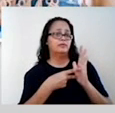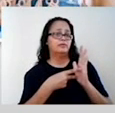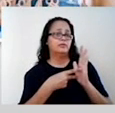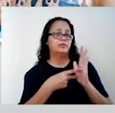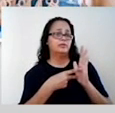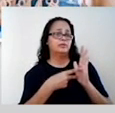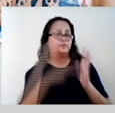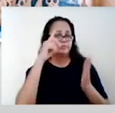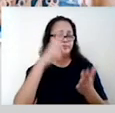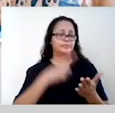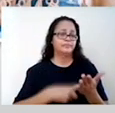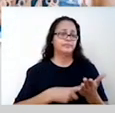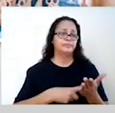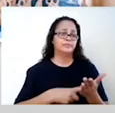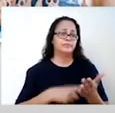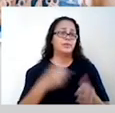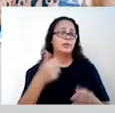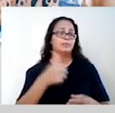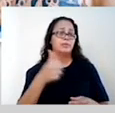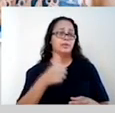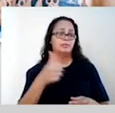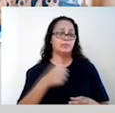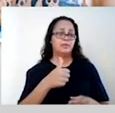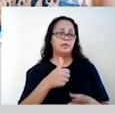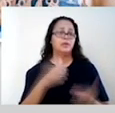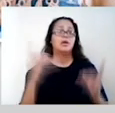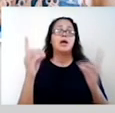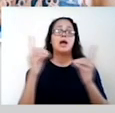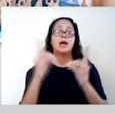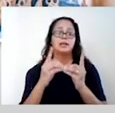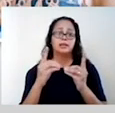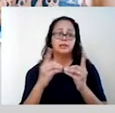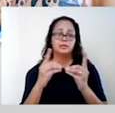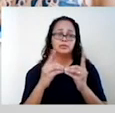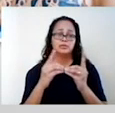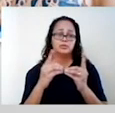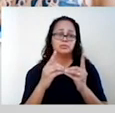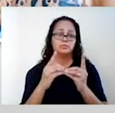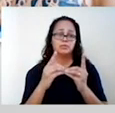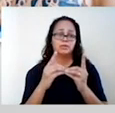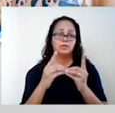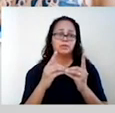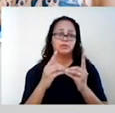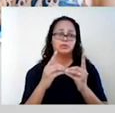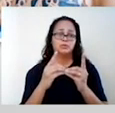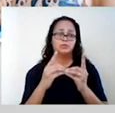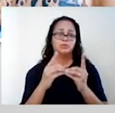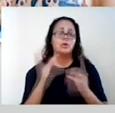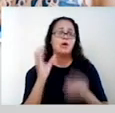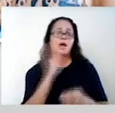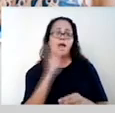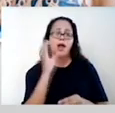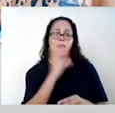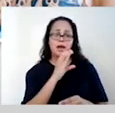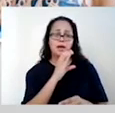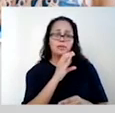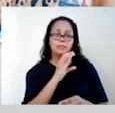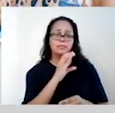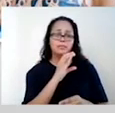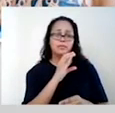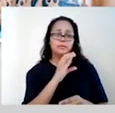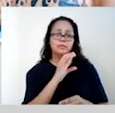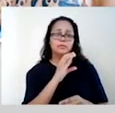de prioridade? Então, primeiro, atendimento preferencial imediato e individualizado, junto aos órgãos